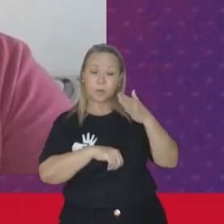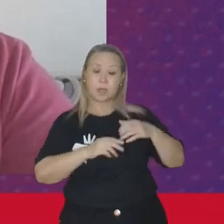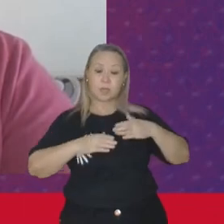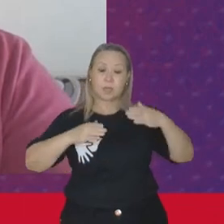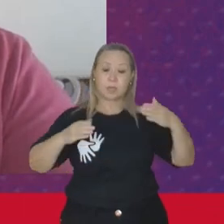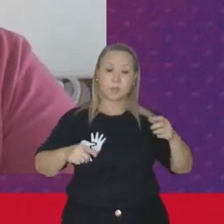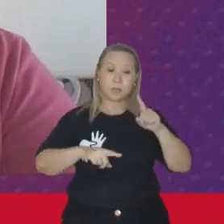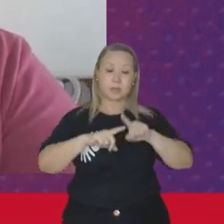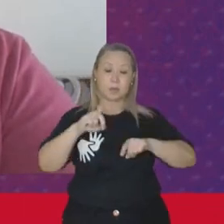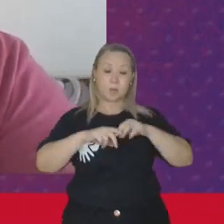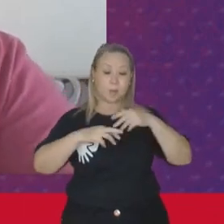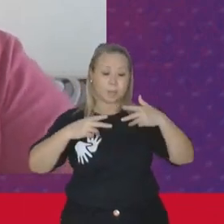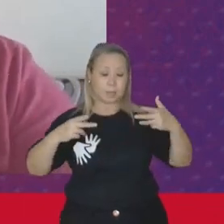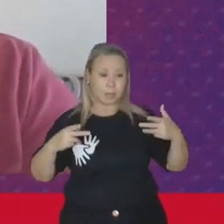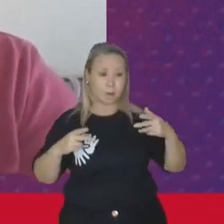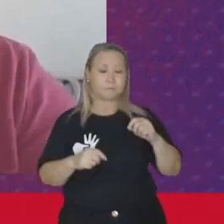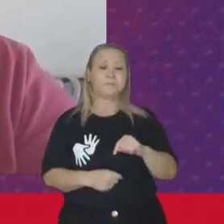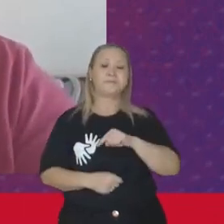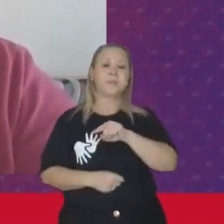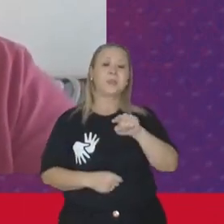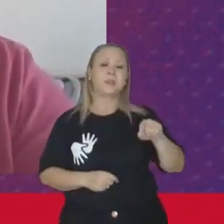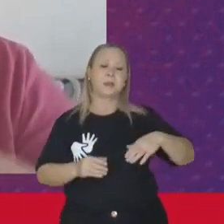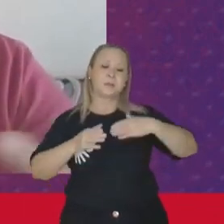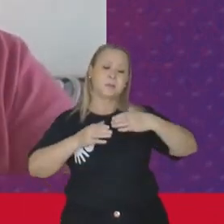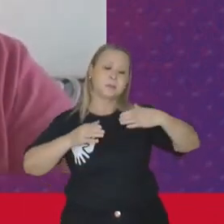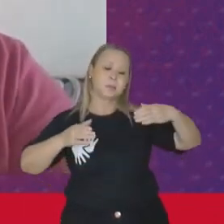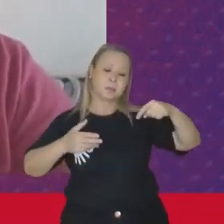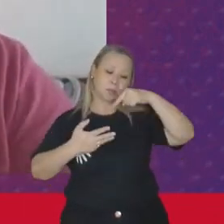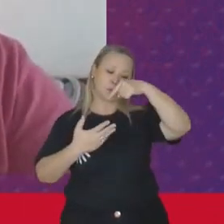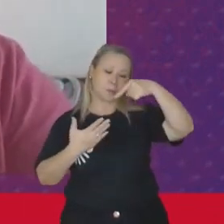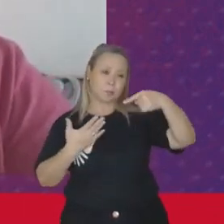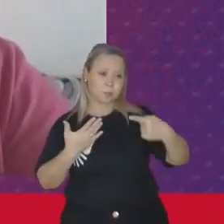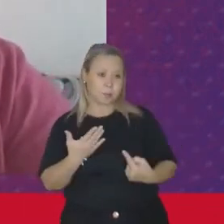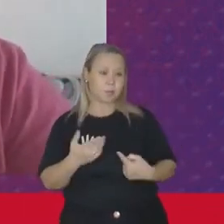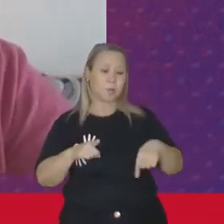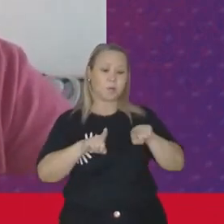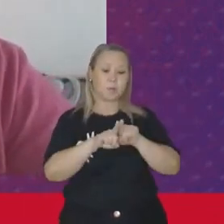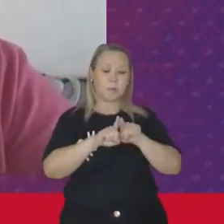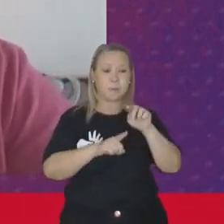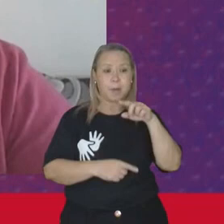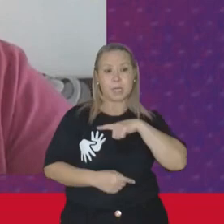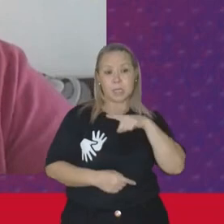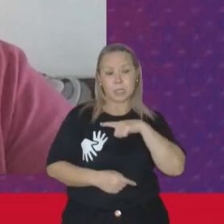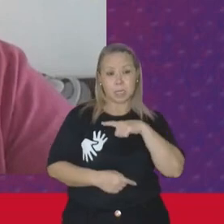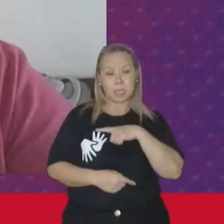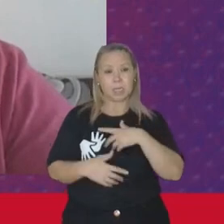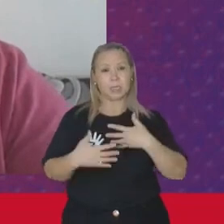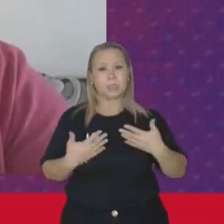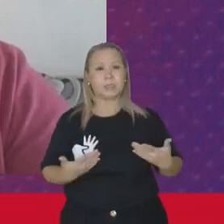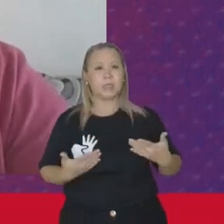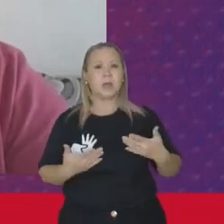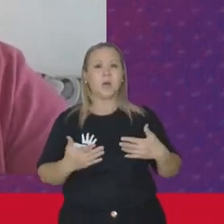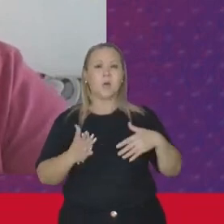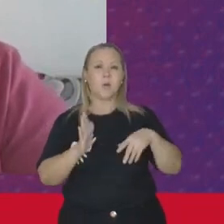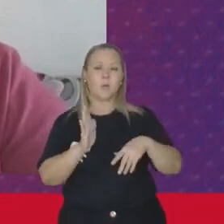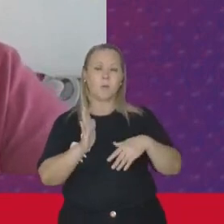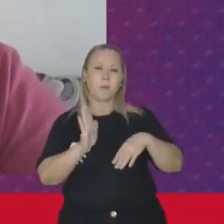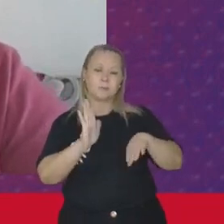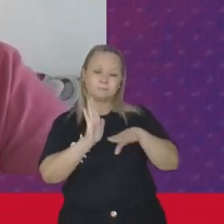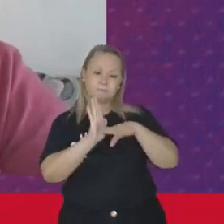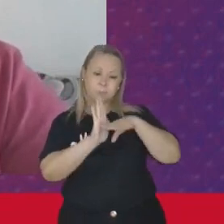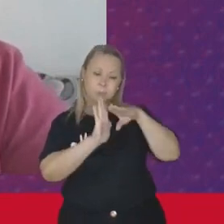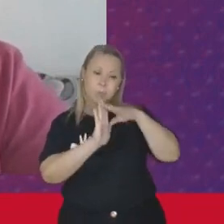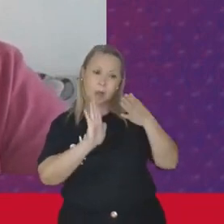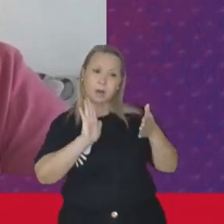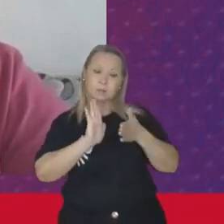dimensão material. E essas dimensões, né, também têm uma escala de